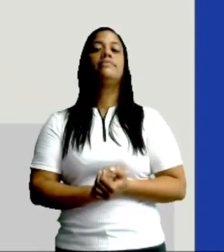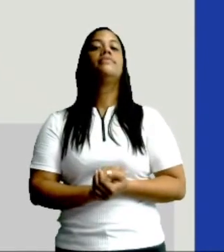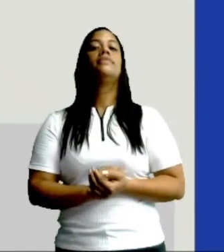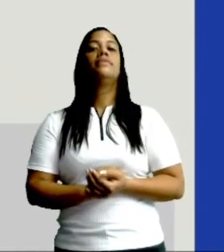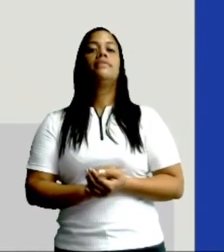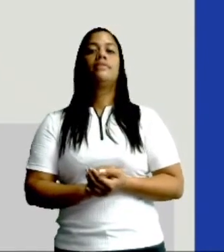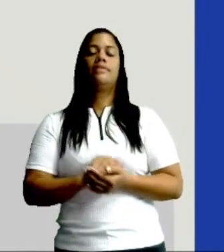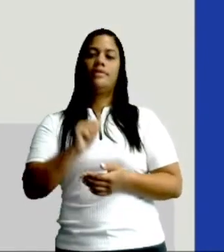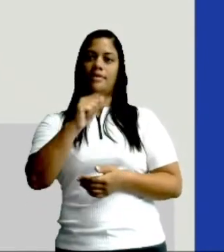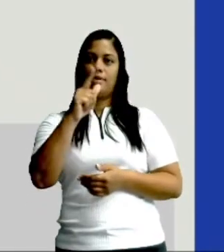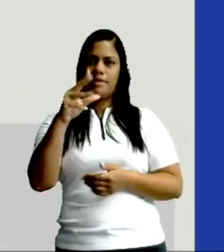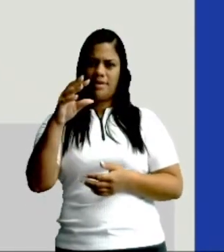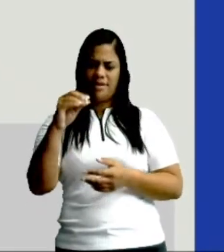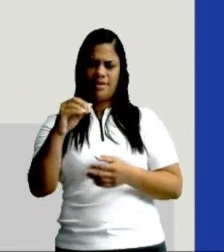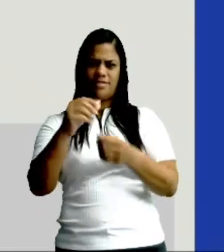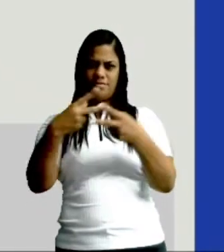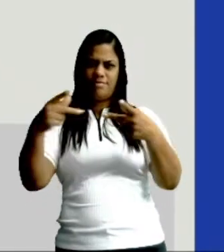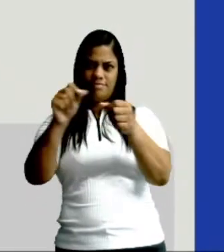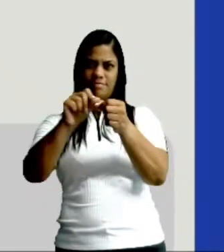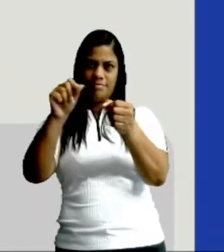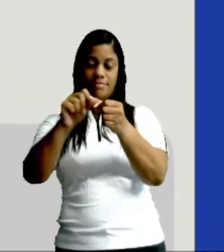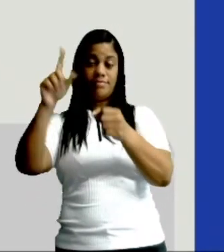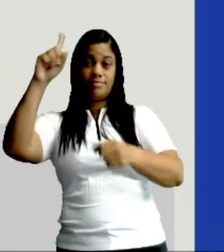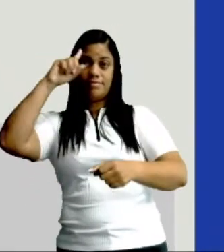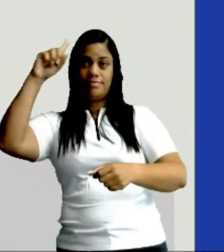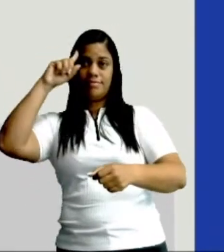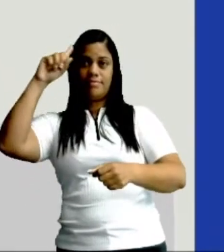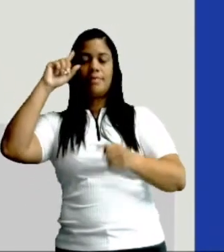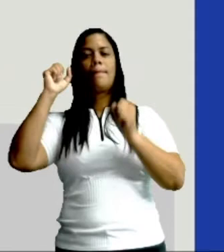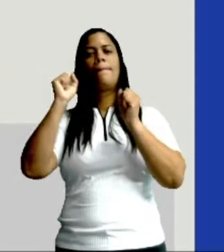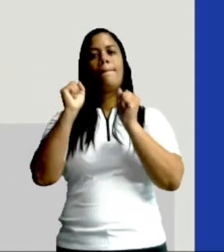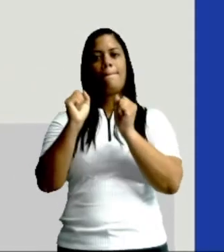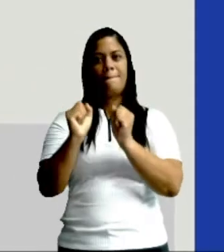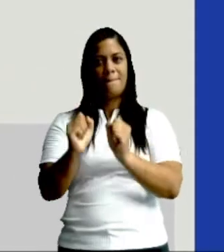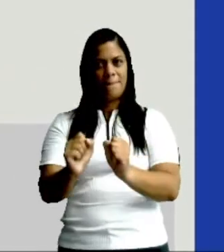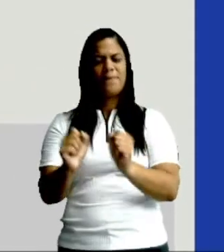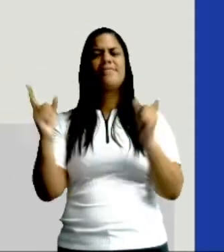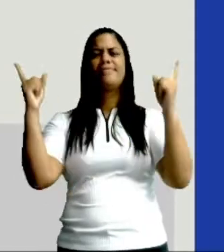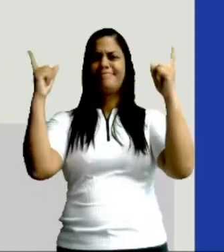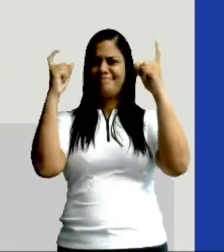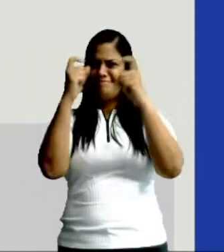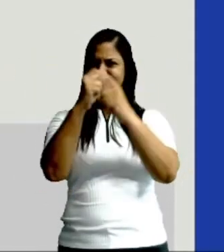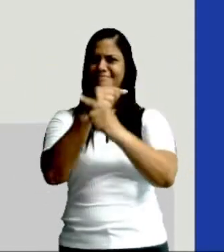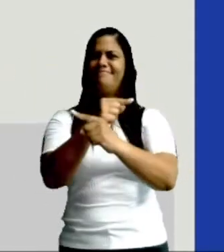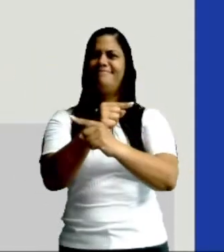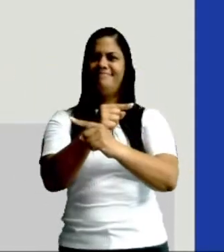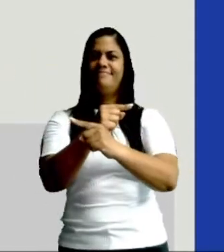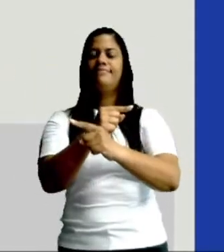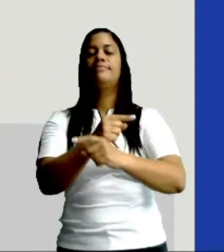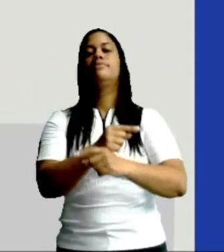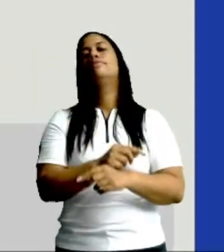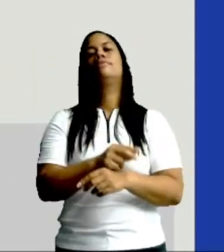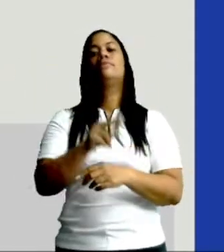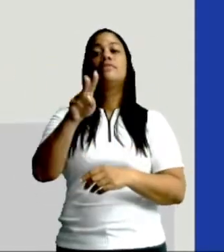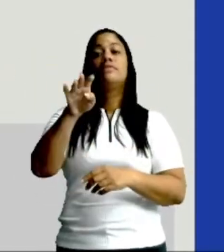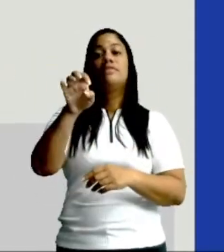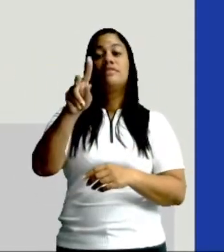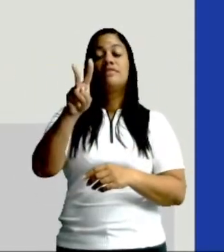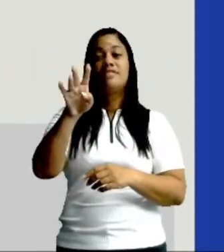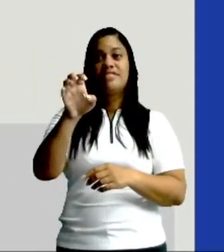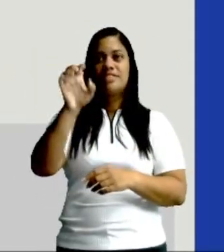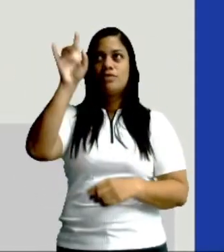As ações costumeiras realizadas no dia a dia podem se tornar mais difíceis. A neve das